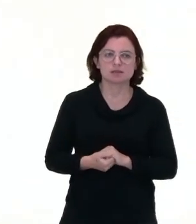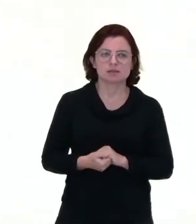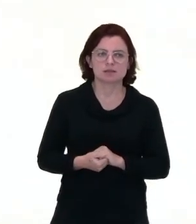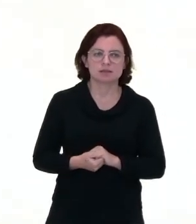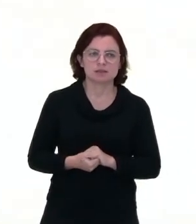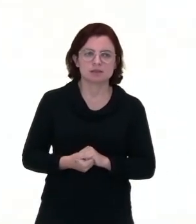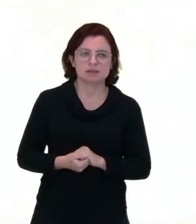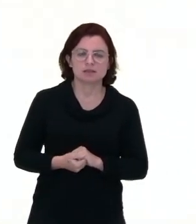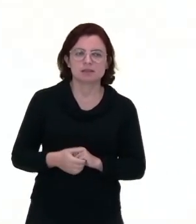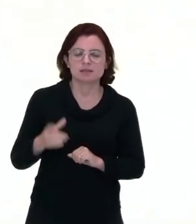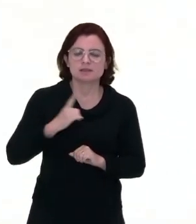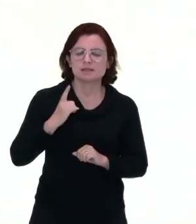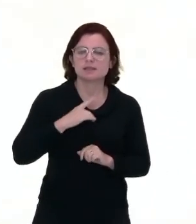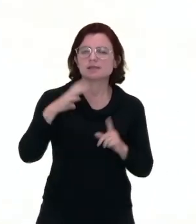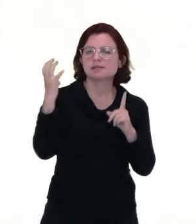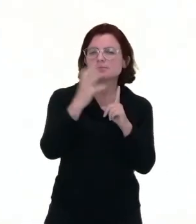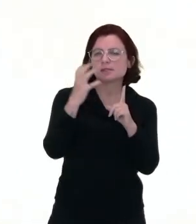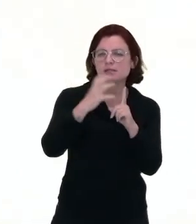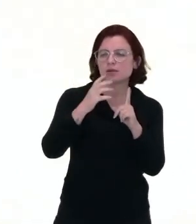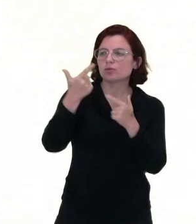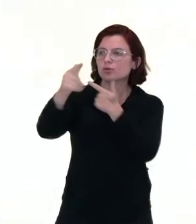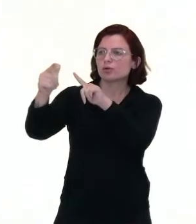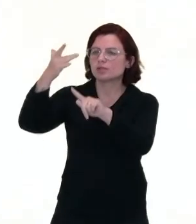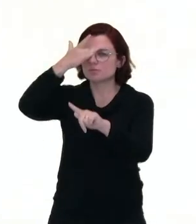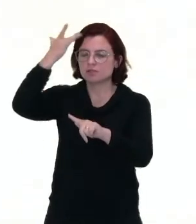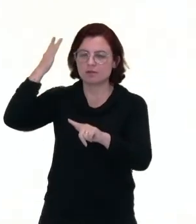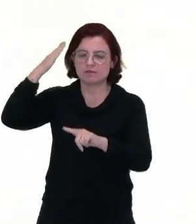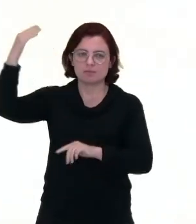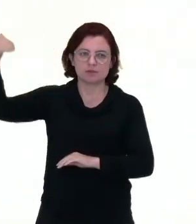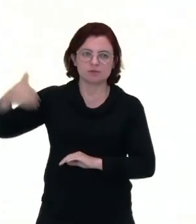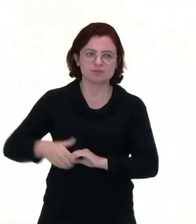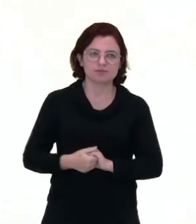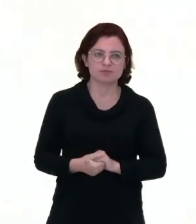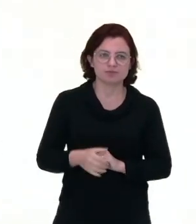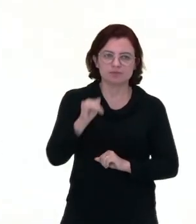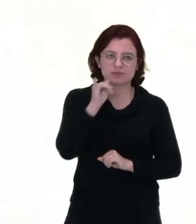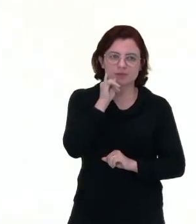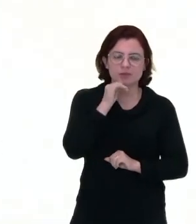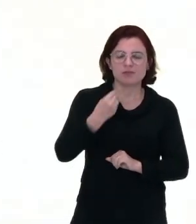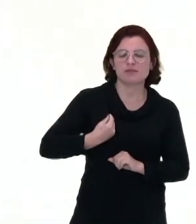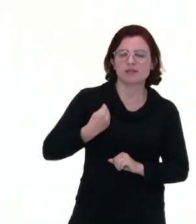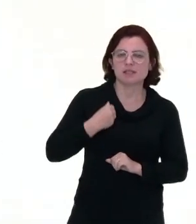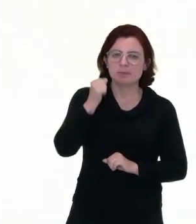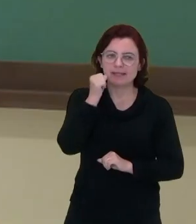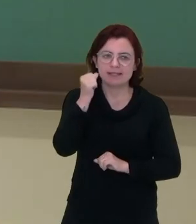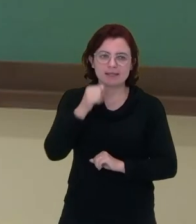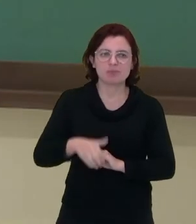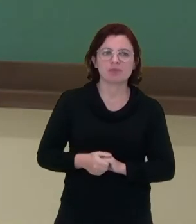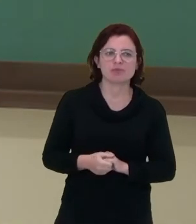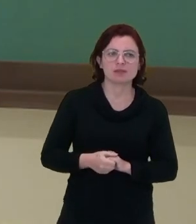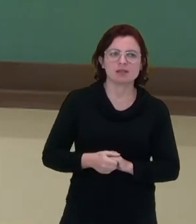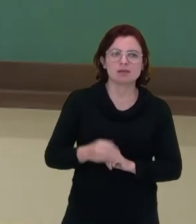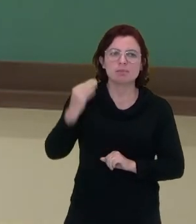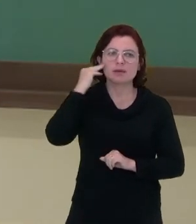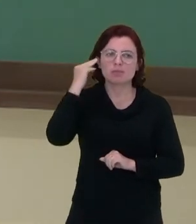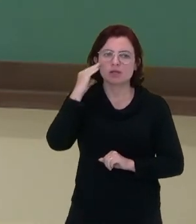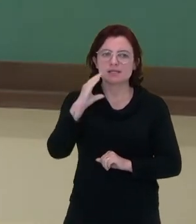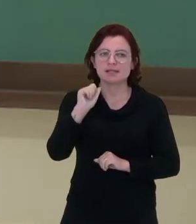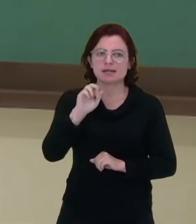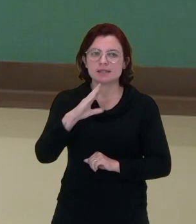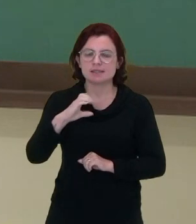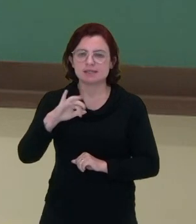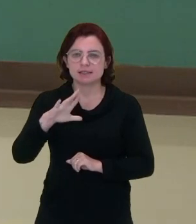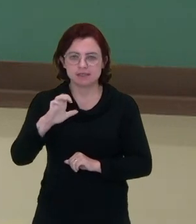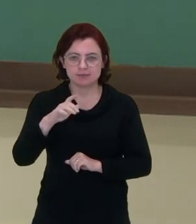são inspiradas por diários famosos. Por exemplo, Vida de Menina, Memórias do Cárcere.